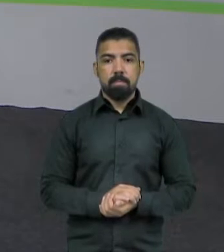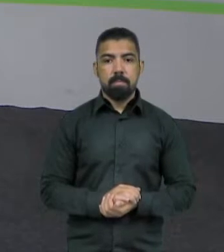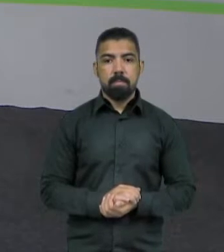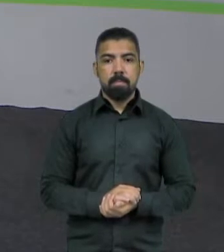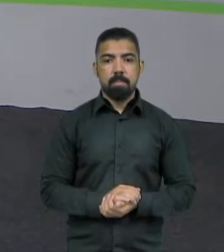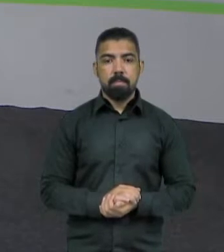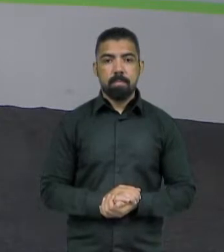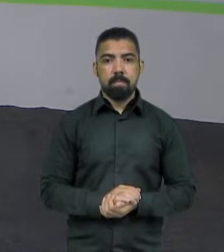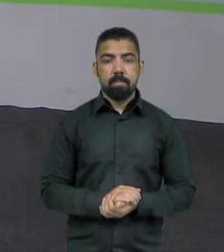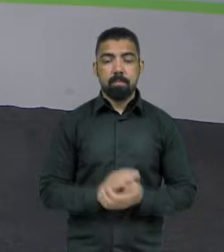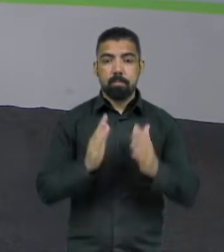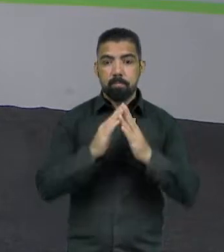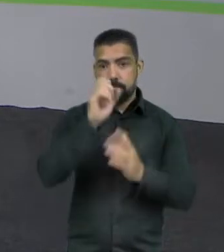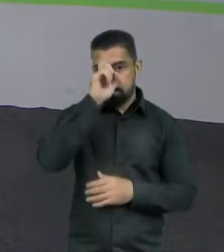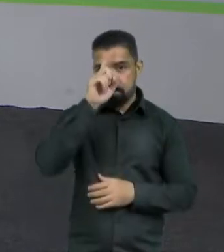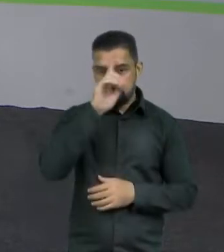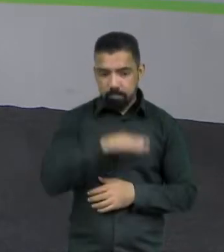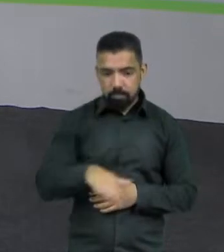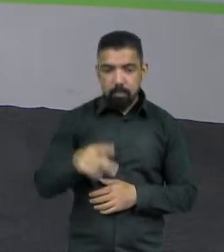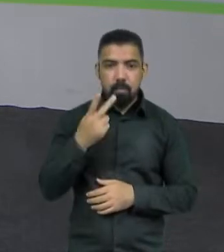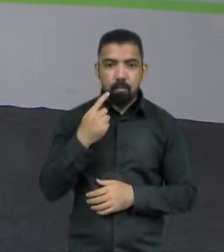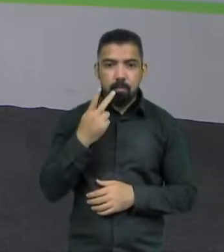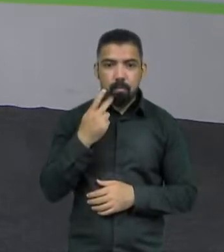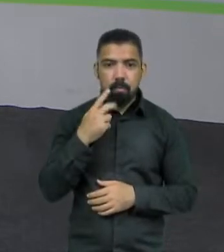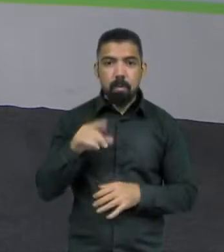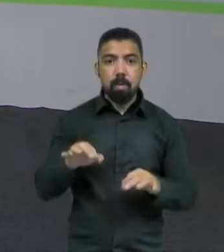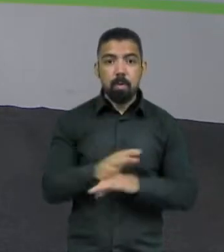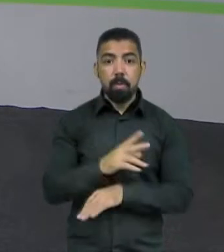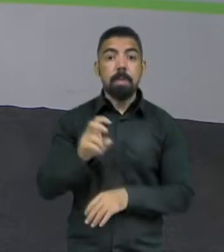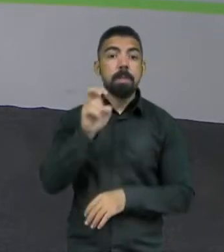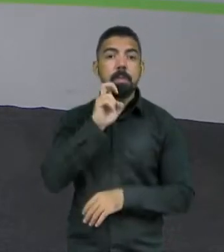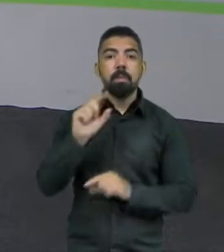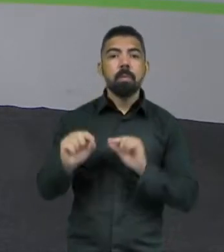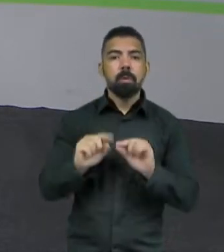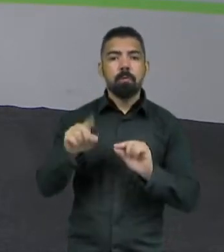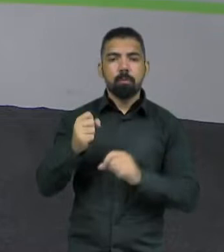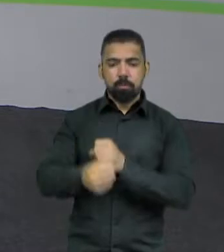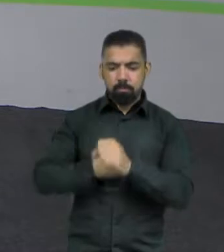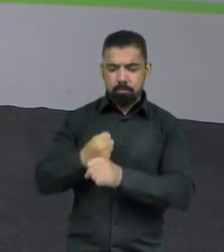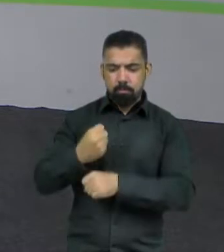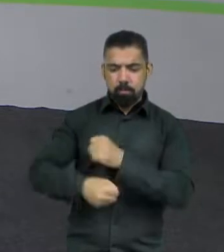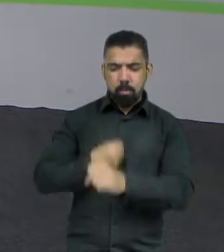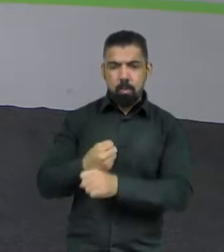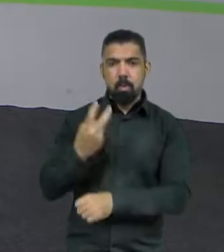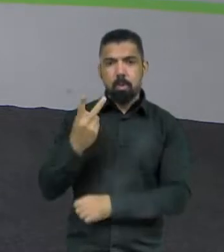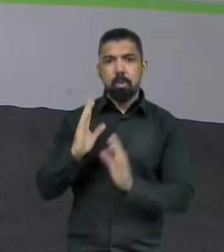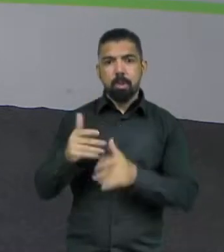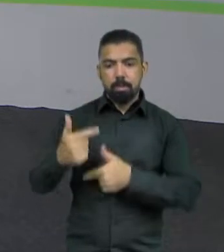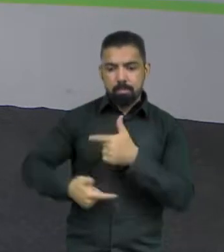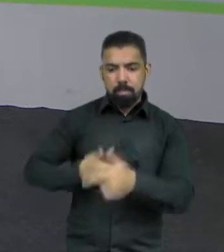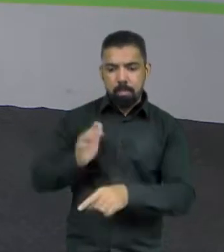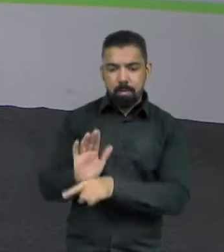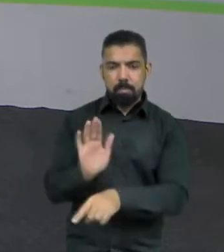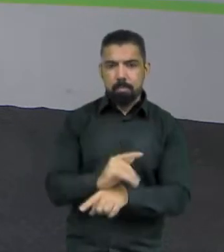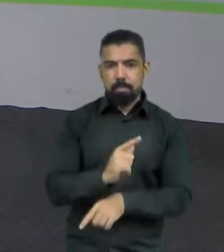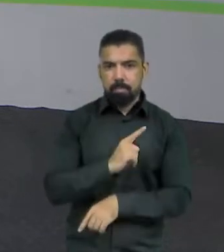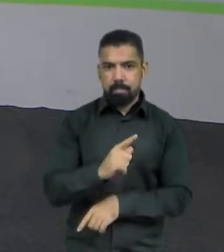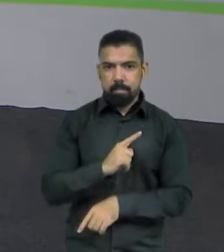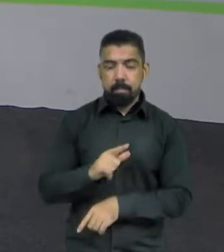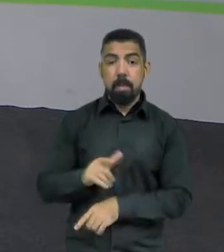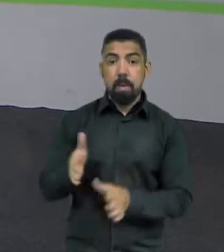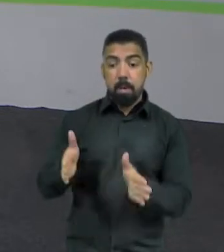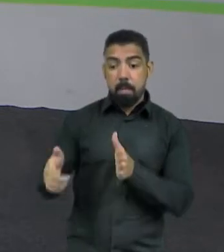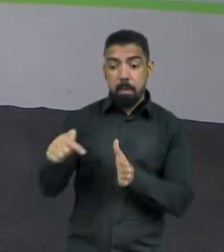O Hospital da Criança de Fortaleza completou nesta quinta-feira 2 anos de atuação. Nesse período, foram